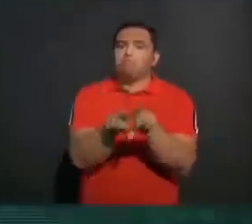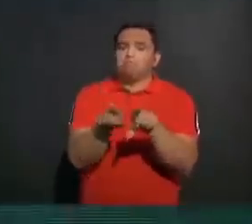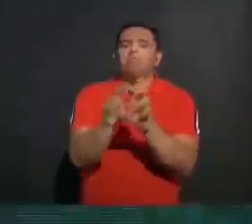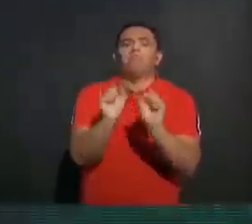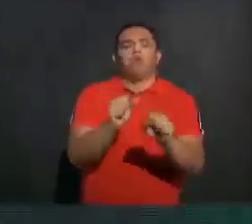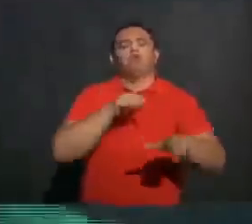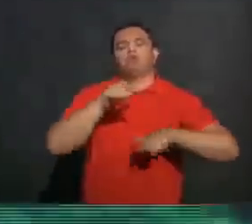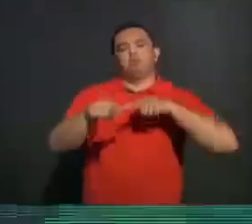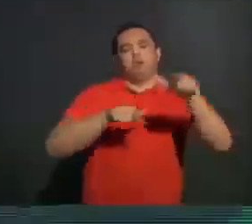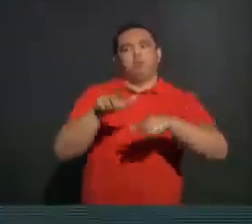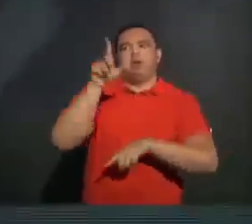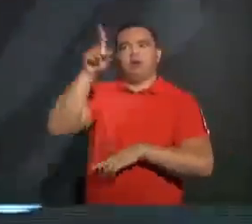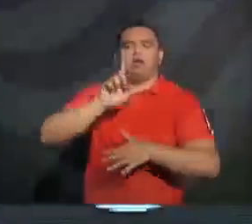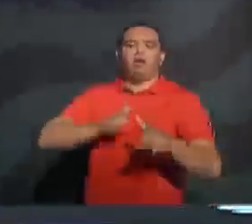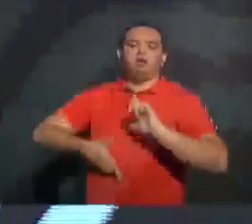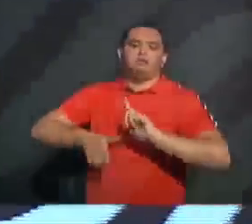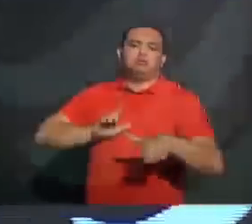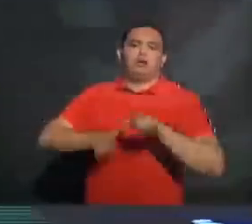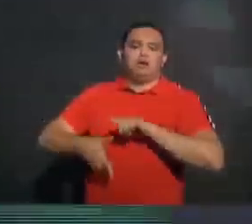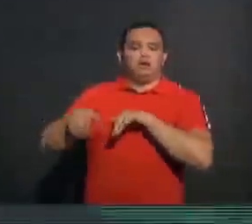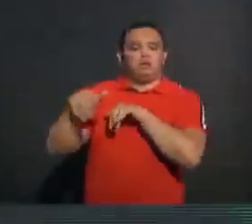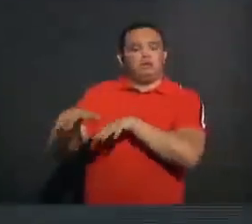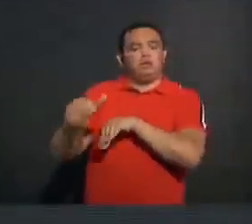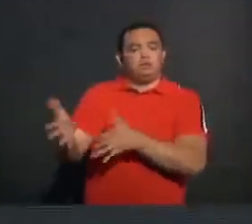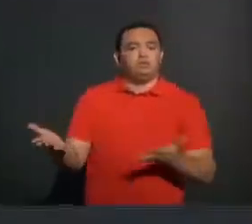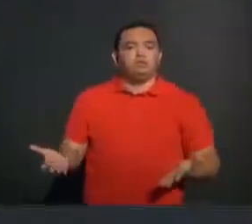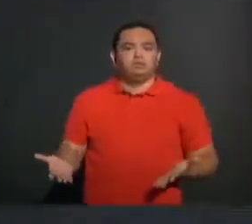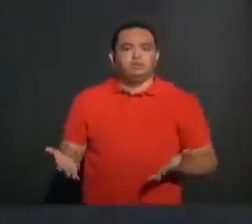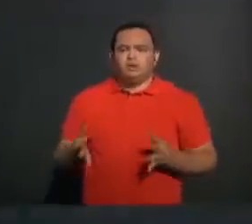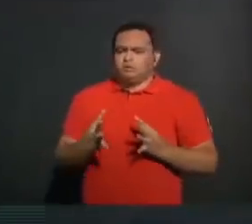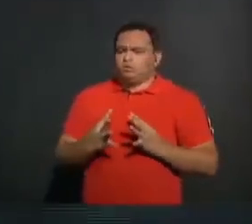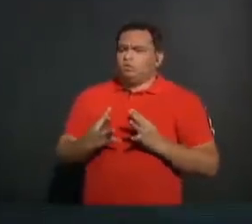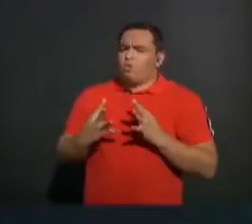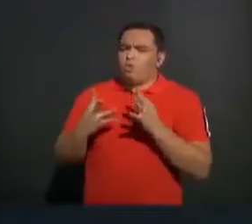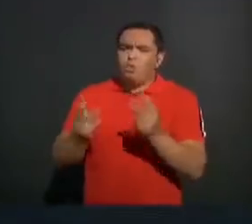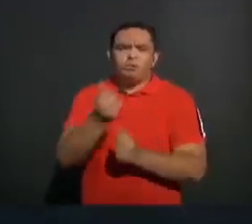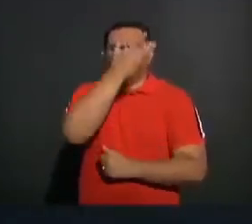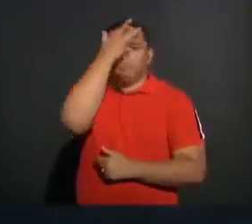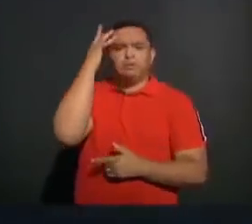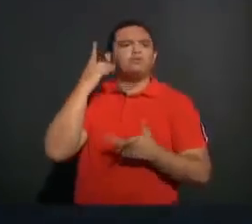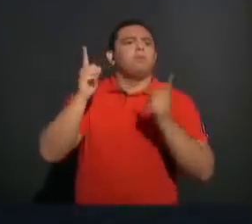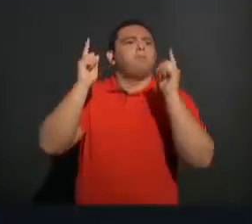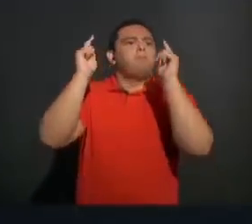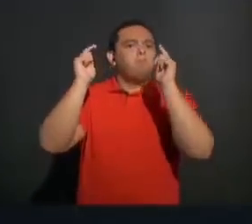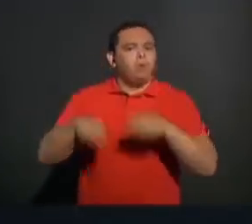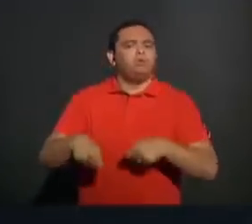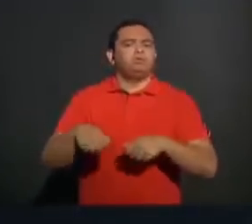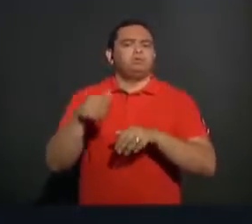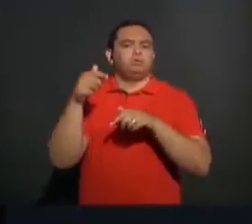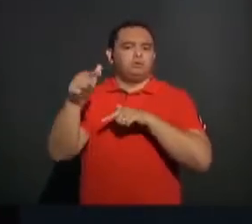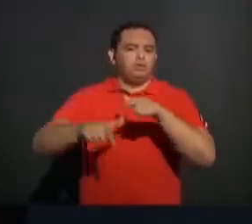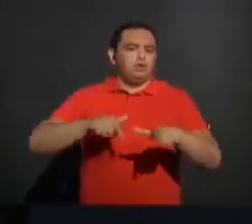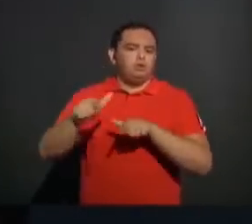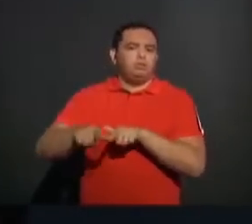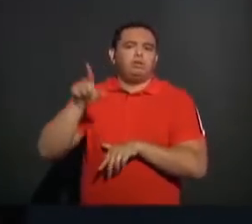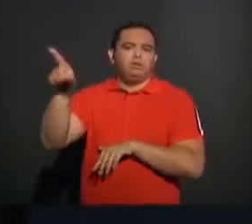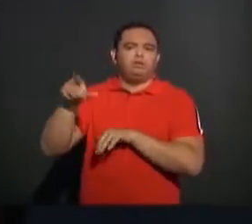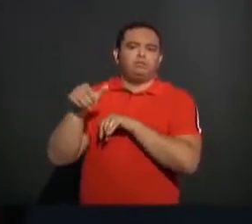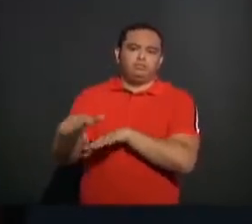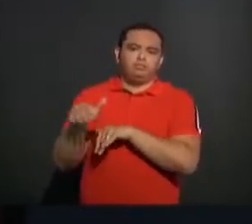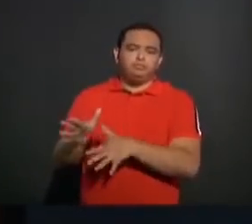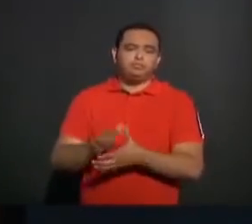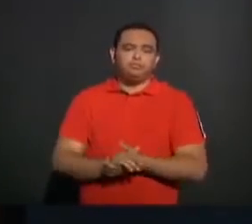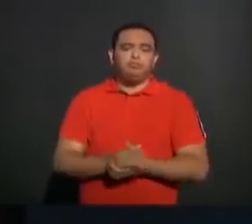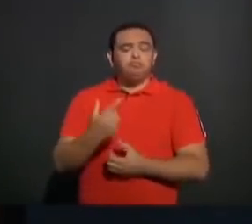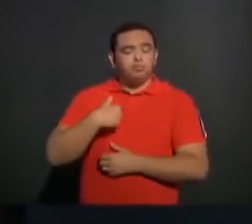você no exército de Israel. Ninguém é completamente retirado do exército de Israel, nunca. Eu já tive